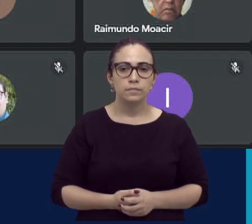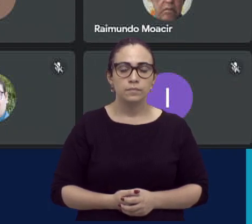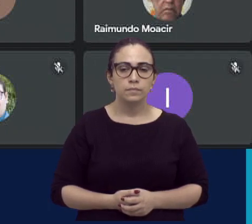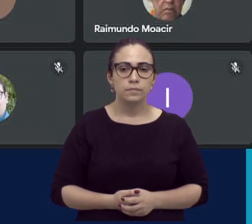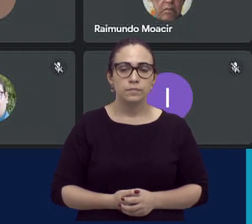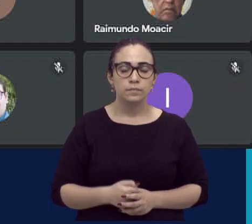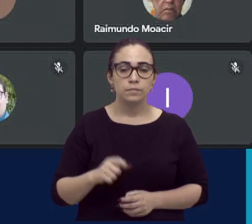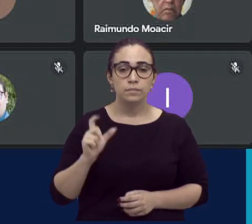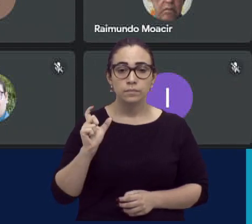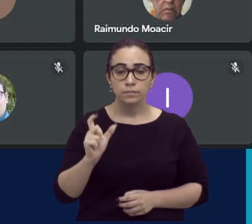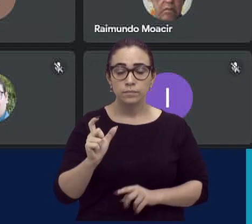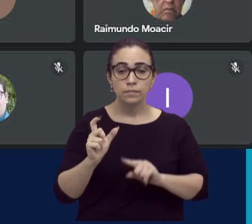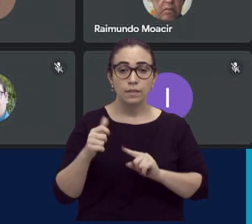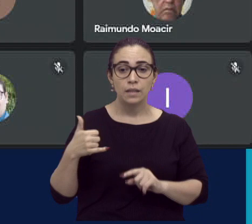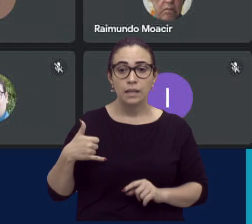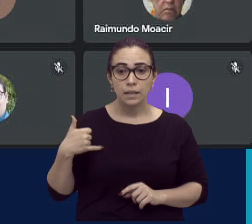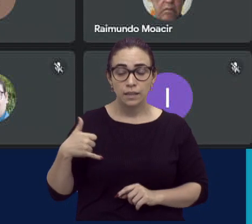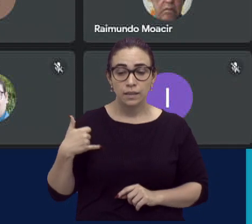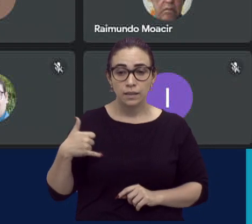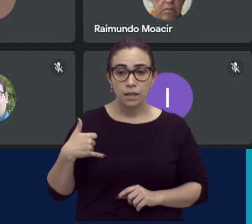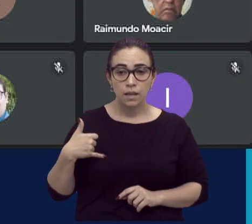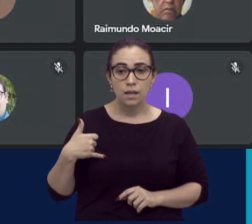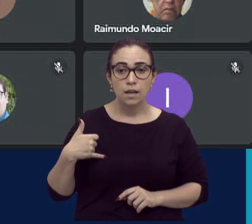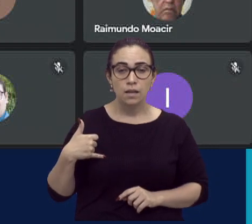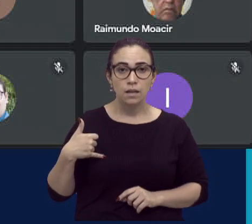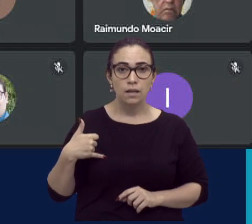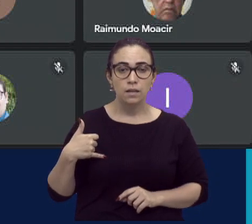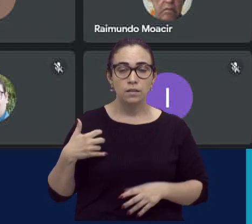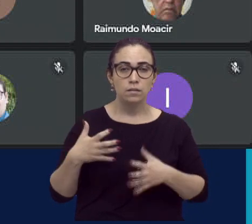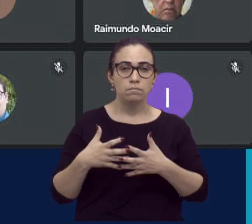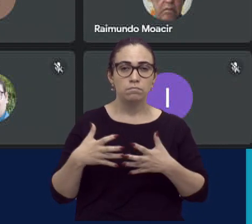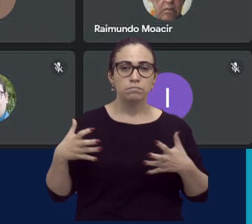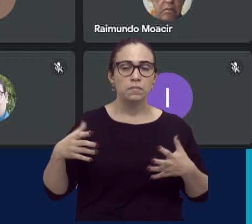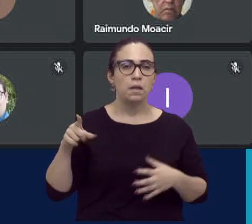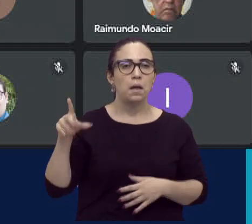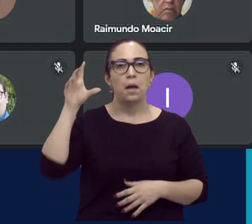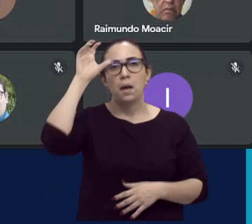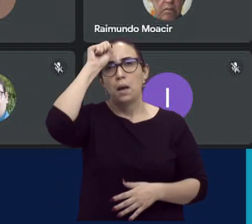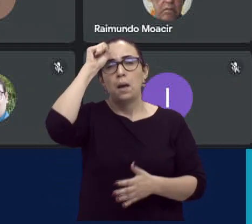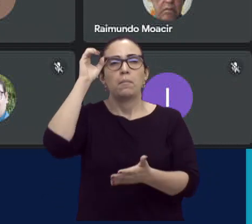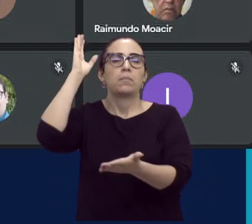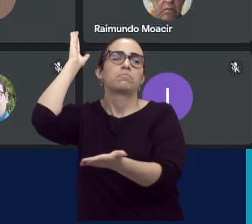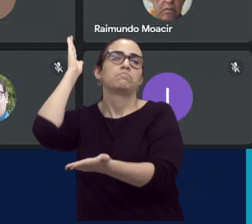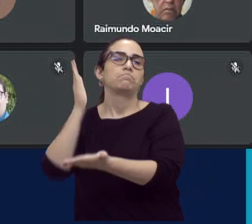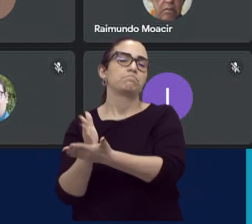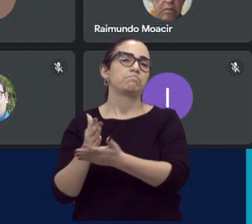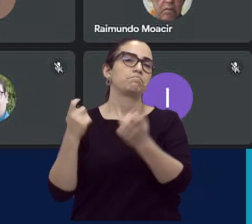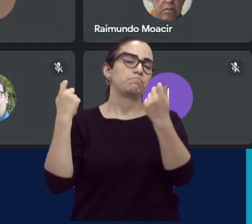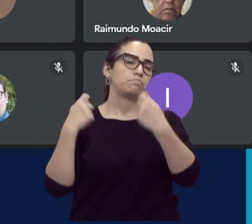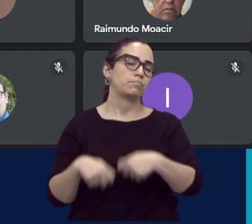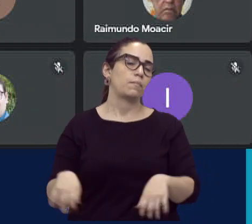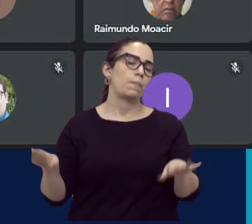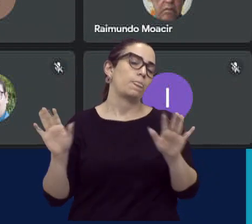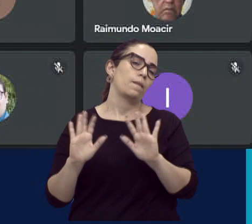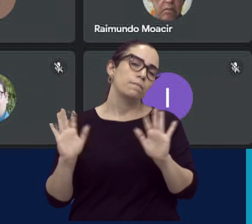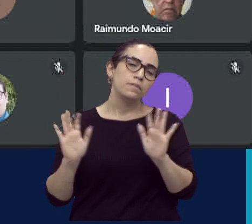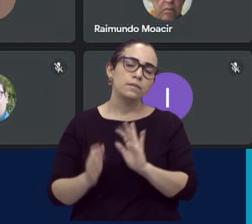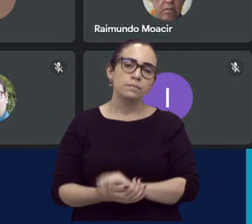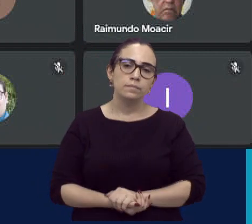atingiu determinada idade, ficou de maior, não aprende mais. Tá velho, não aprende mais. Tem 40 anos, não aprende